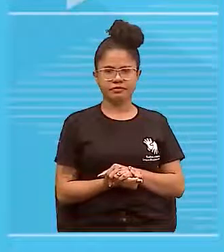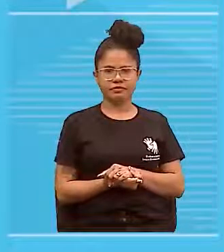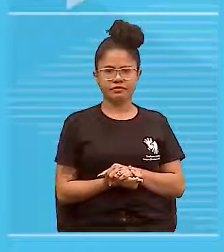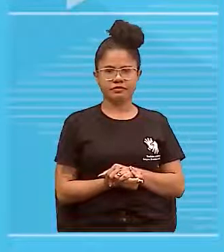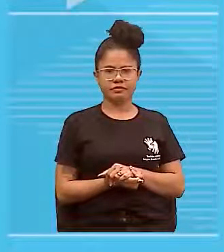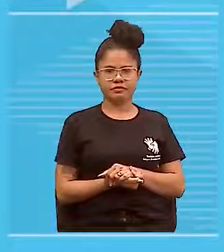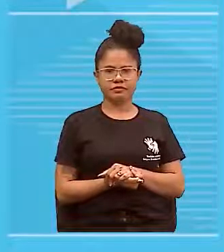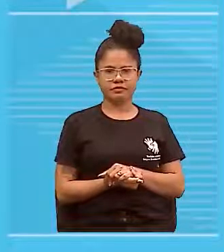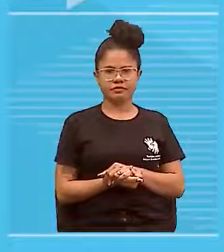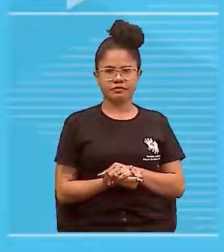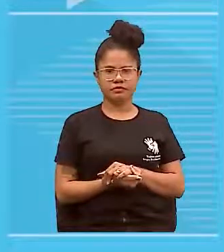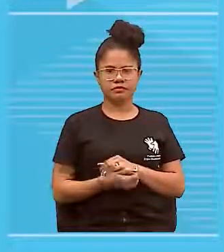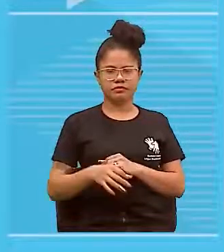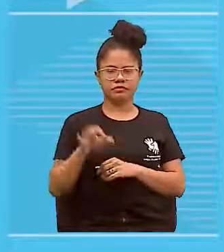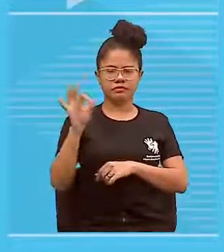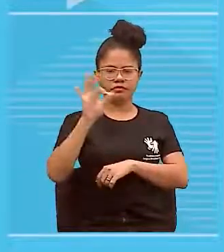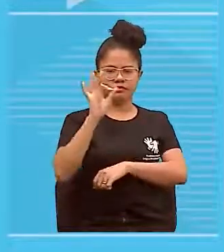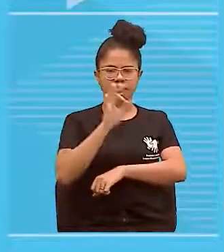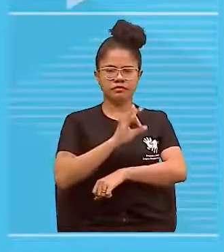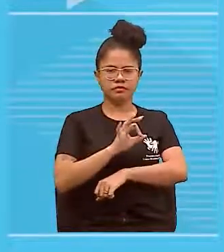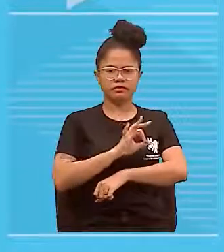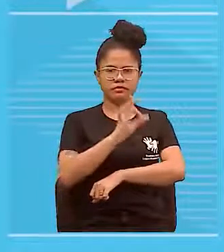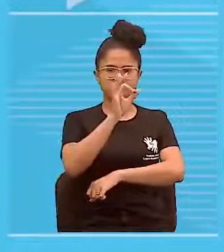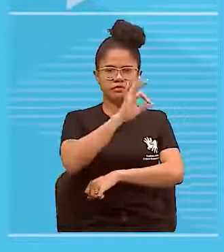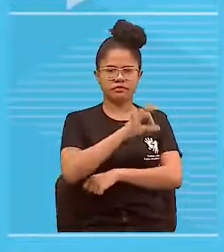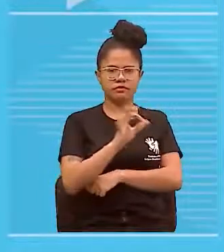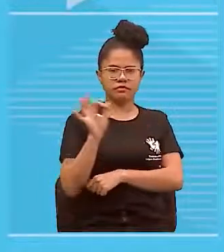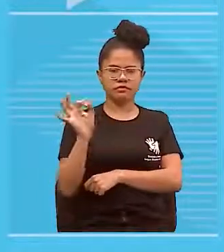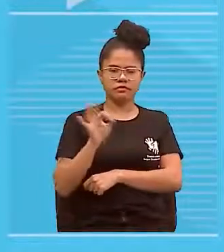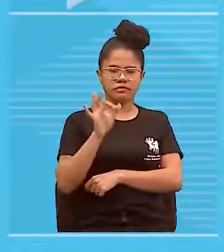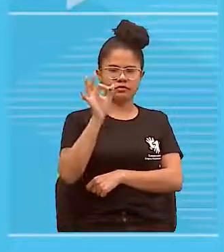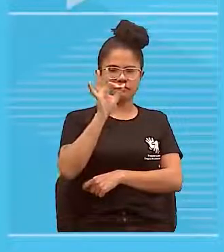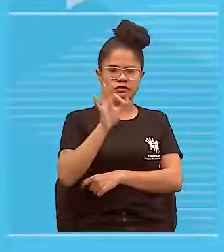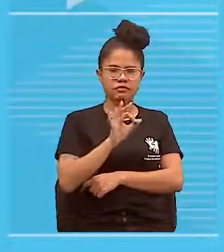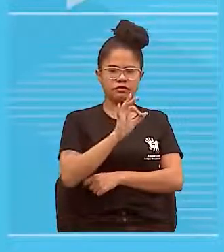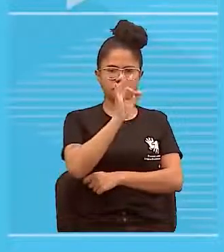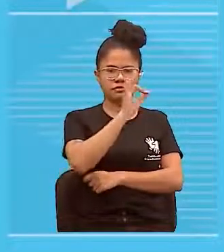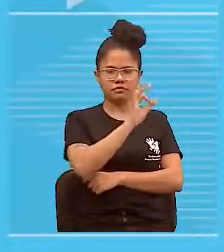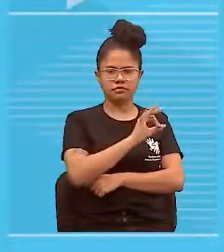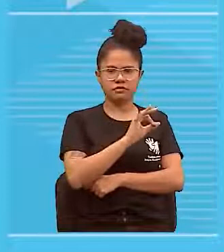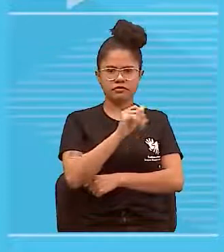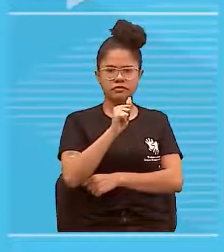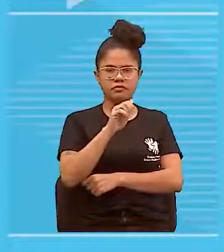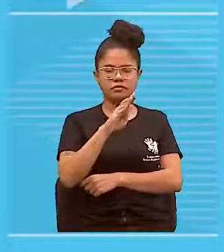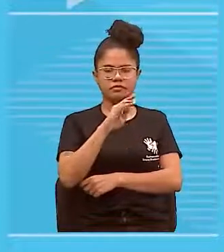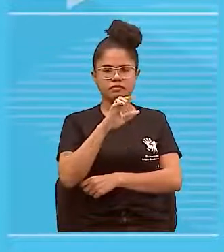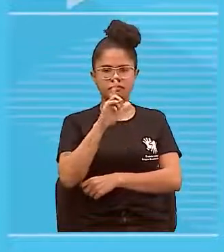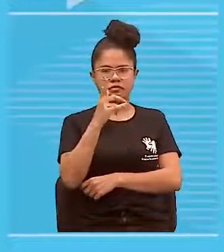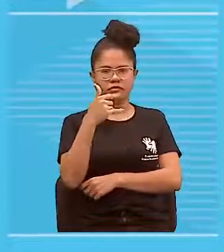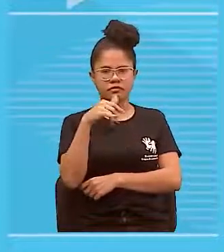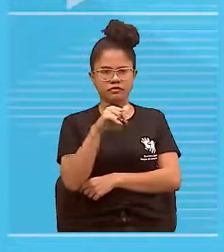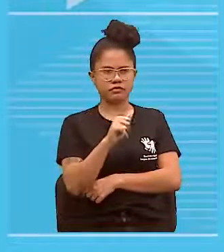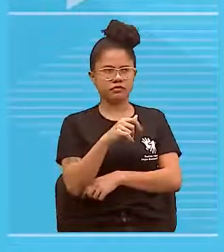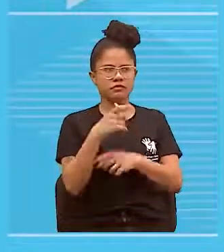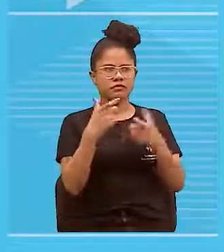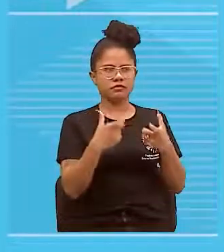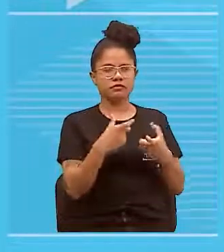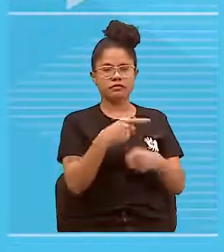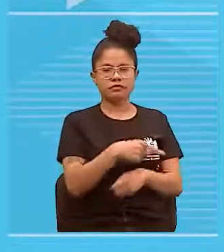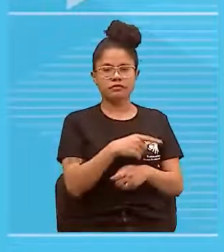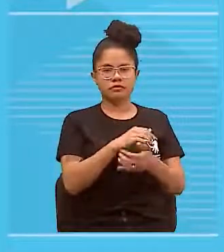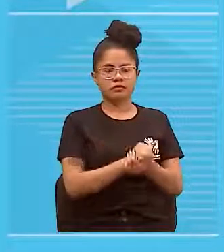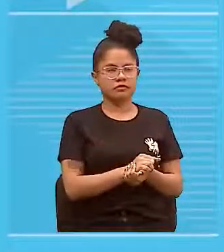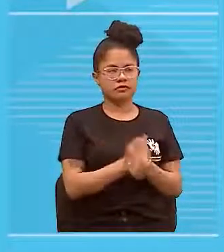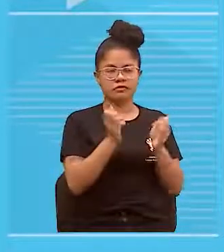que é polinizar. São polinizadores. É algo que elas precisam fazer. Então, o nicho ecológico vai